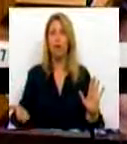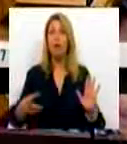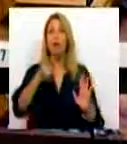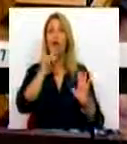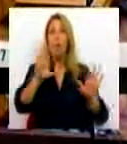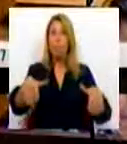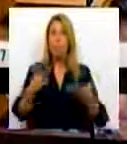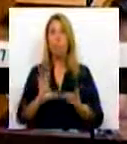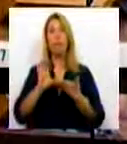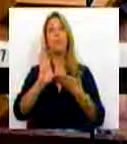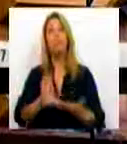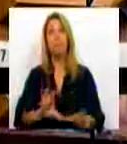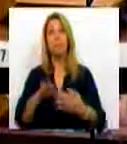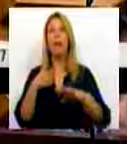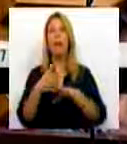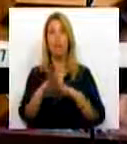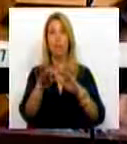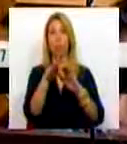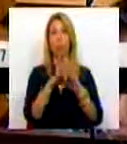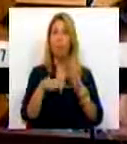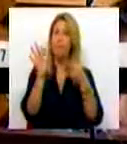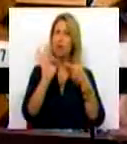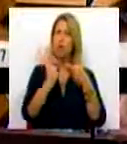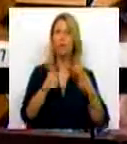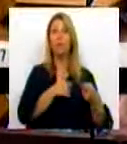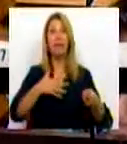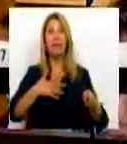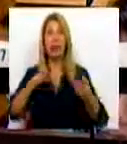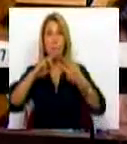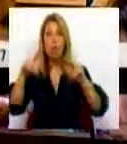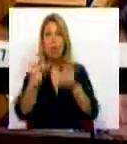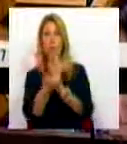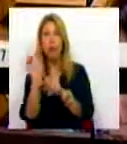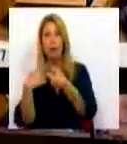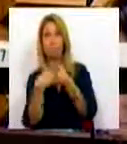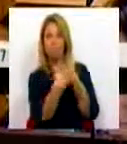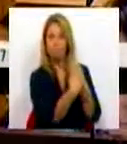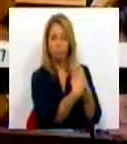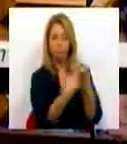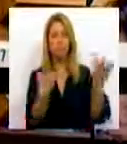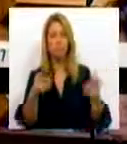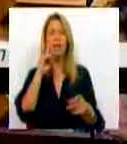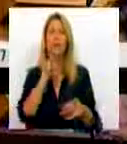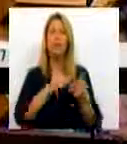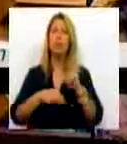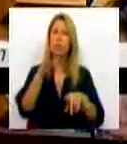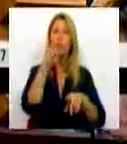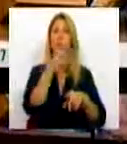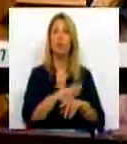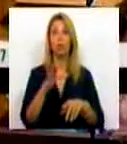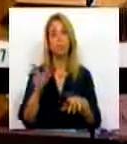possibilidade de financiamento de programas específicos de entidades intermunicipais. E senhoras e senhores deputados, quanto à